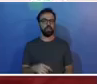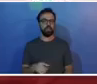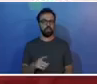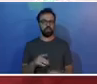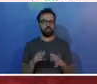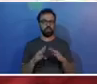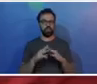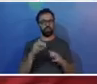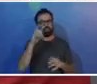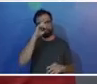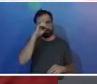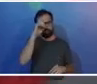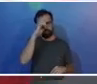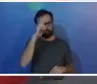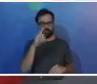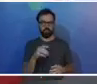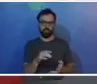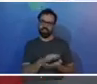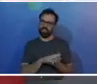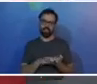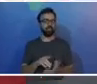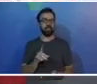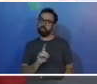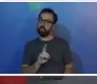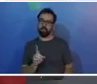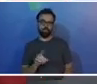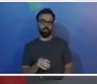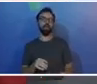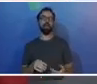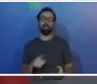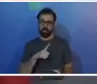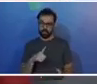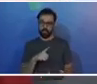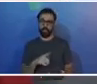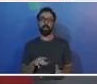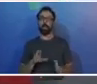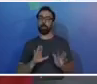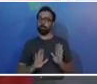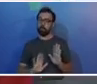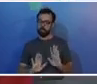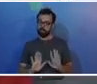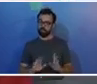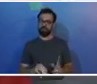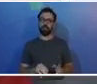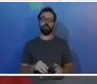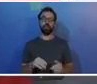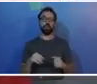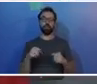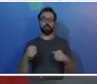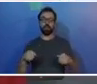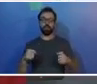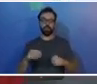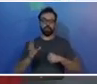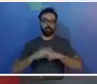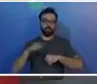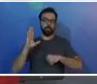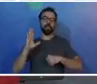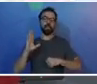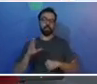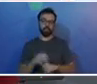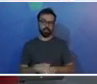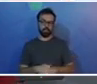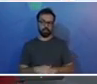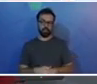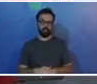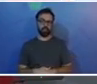atendida, tá? E, graças a Deus, muitas vezes aqui na nossa cidade nós estamos sendo bem atendidos. Mas internação